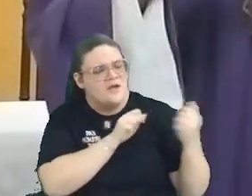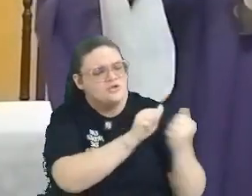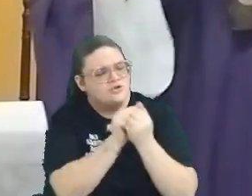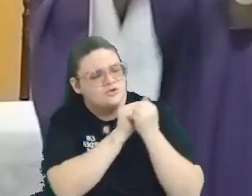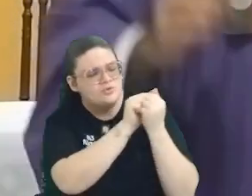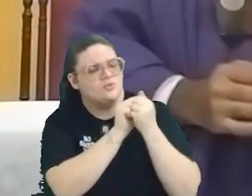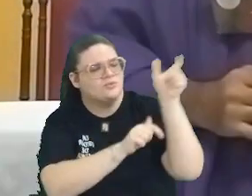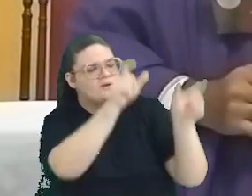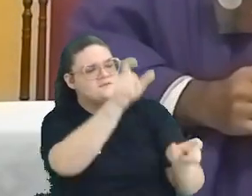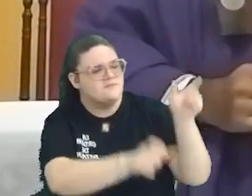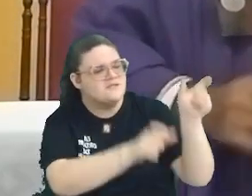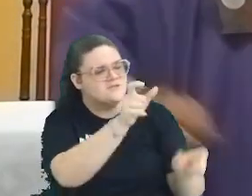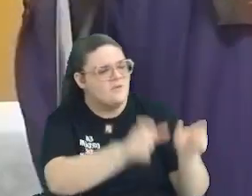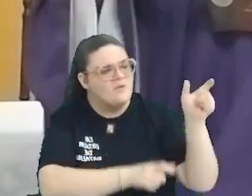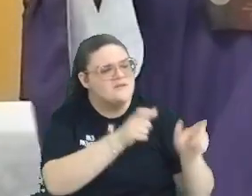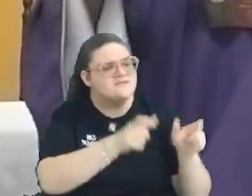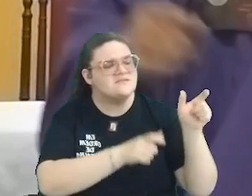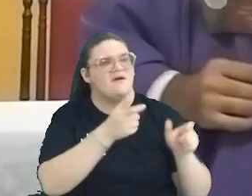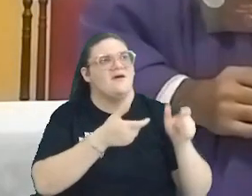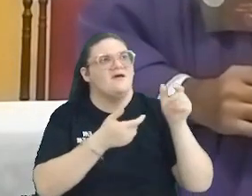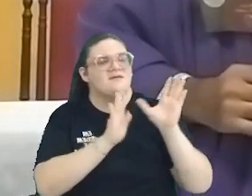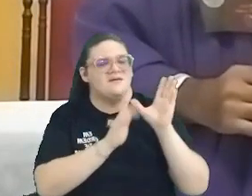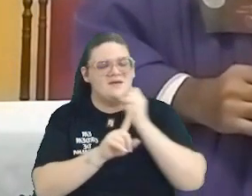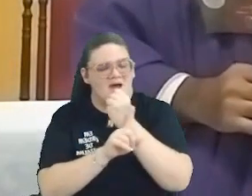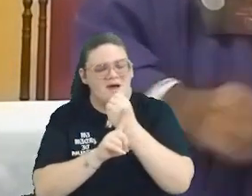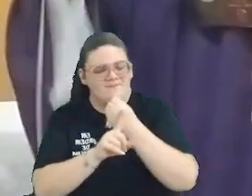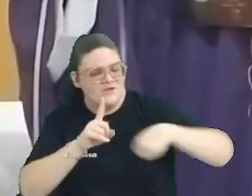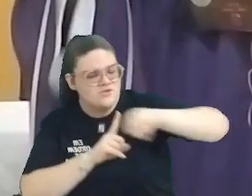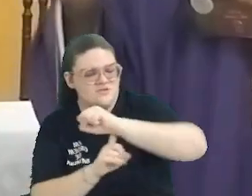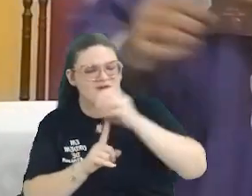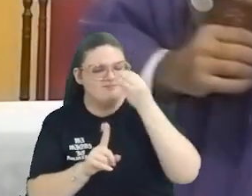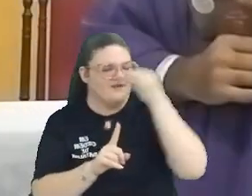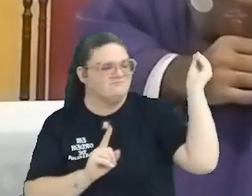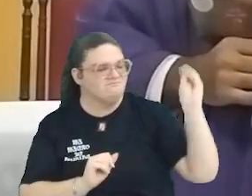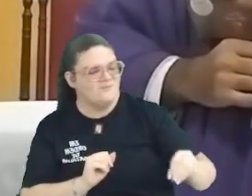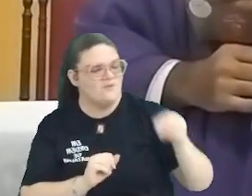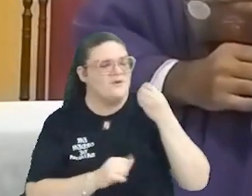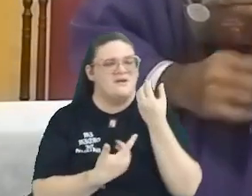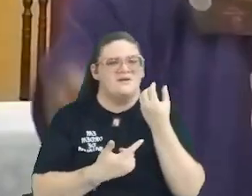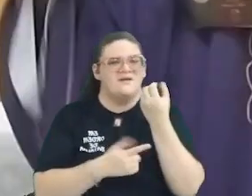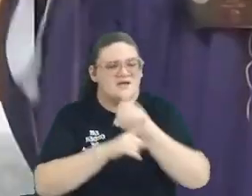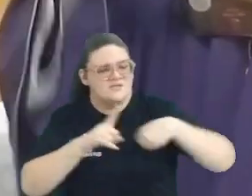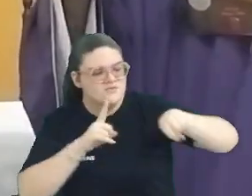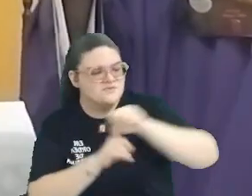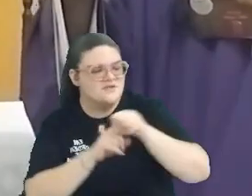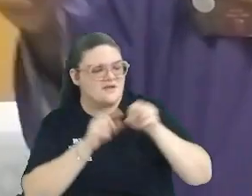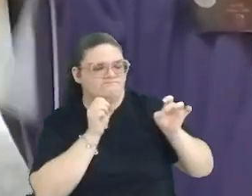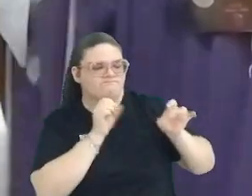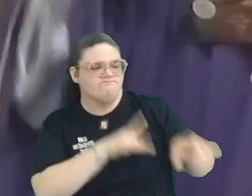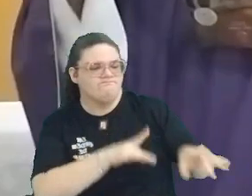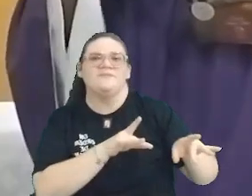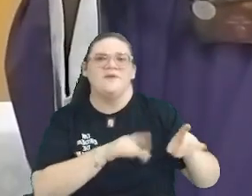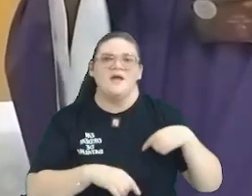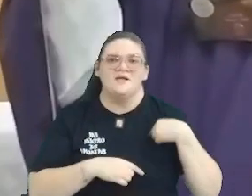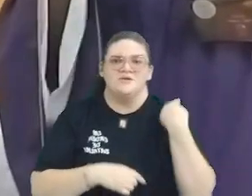que a sociedade exclui, que a sociedade marginaliza, que a sociedade despreza e que inclusive